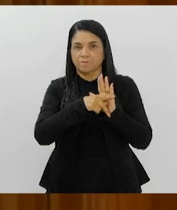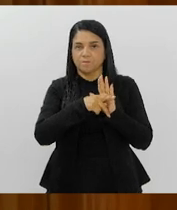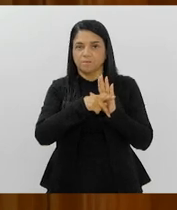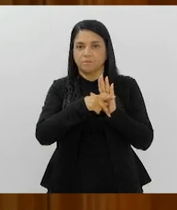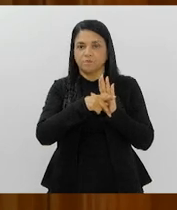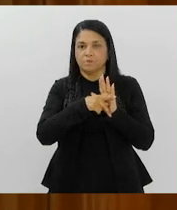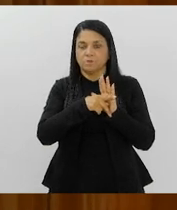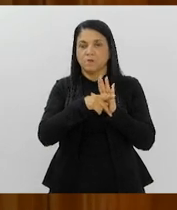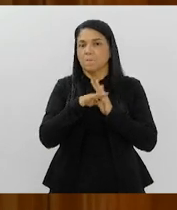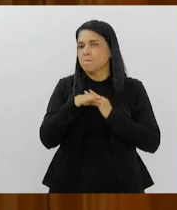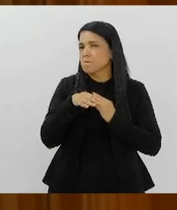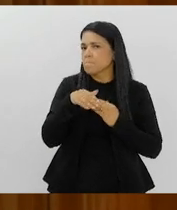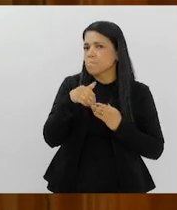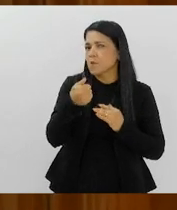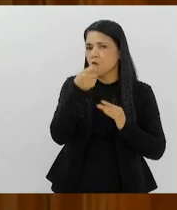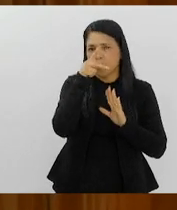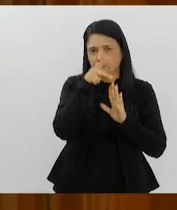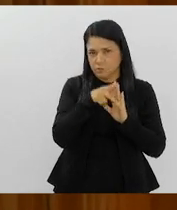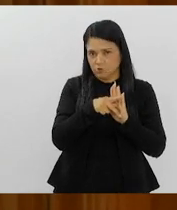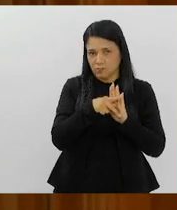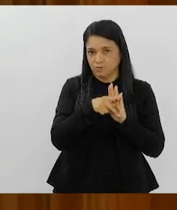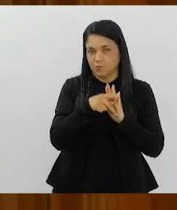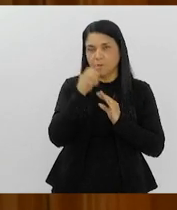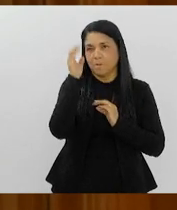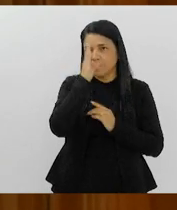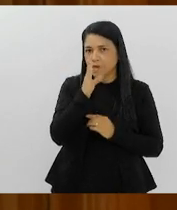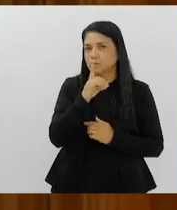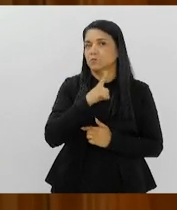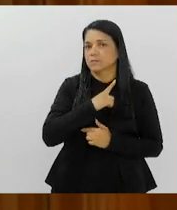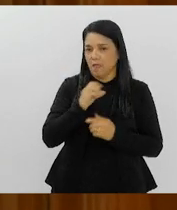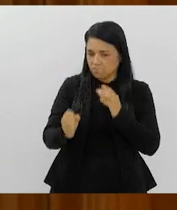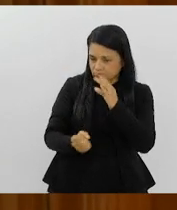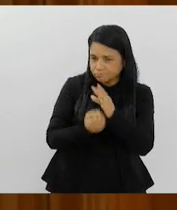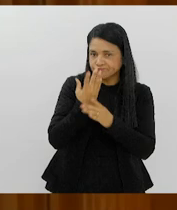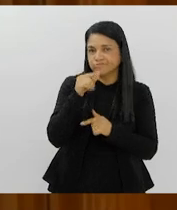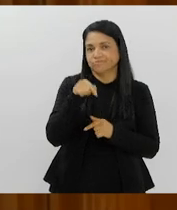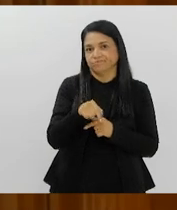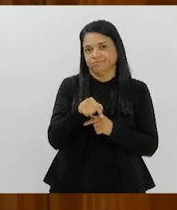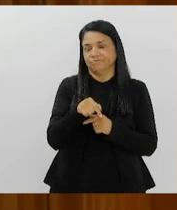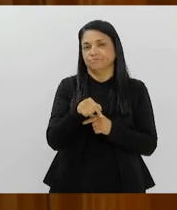um dos melhores projetos que o Brasil já criou, né?